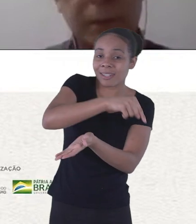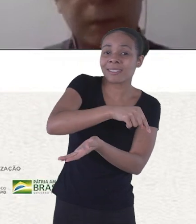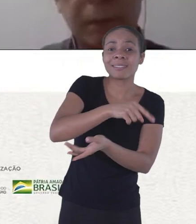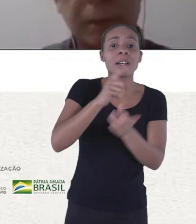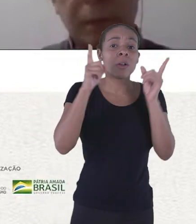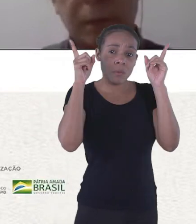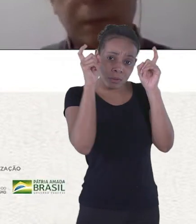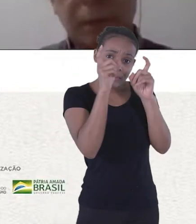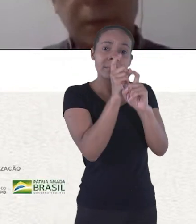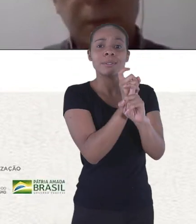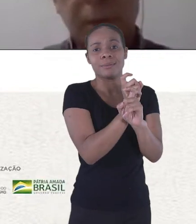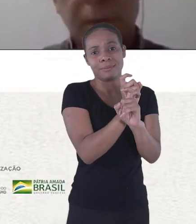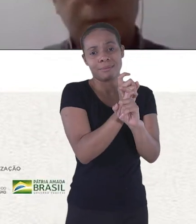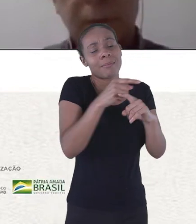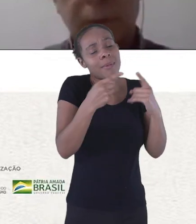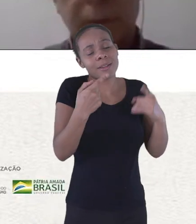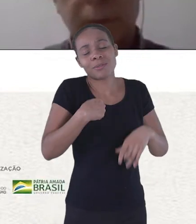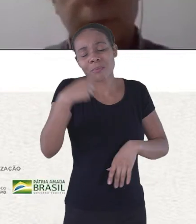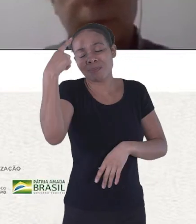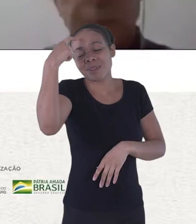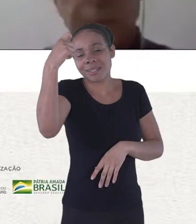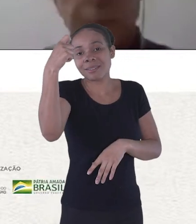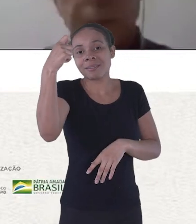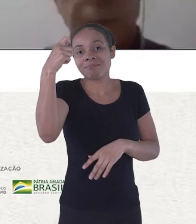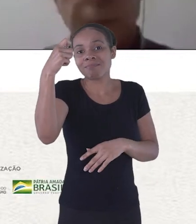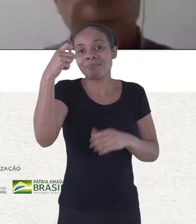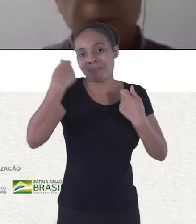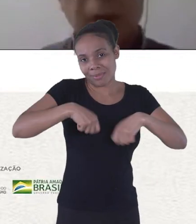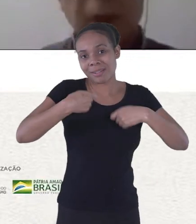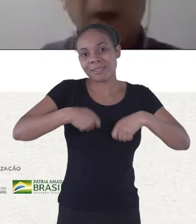jeito mesmo. Beto, alguma pergunta?